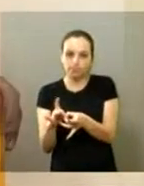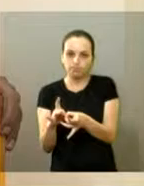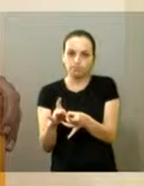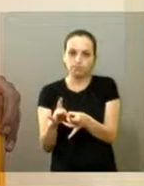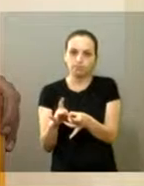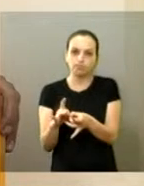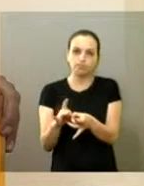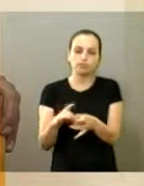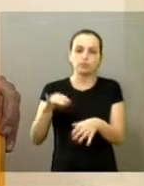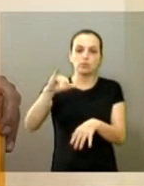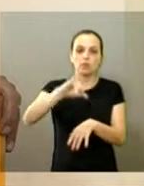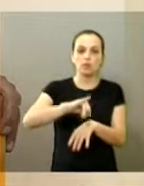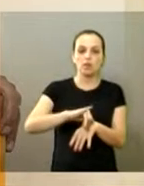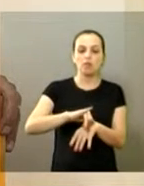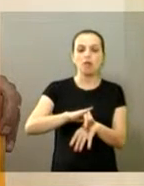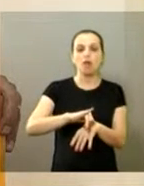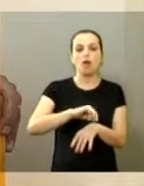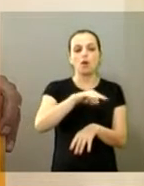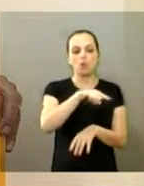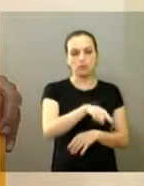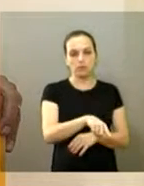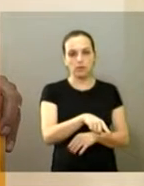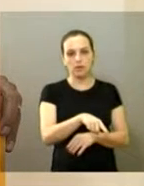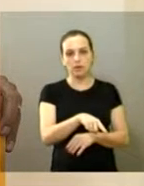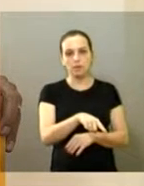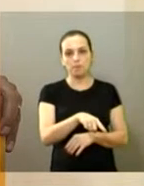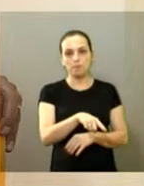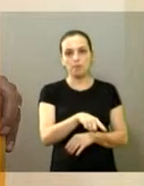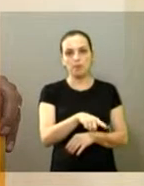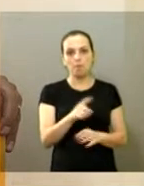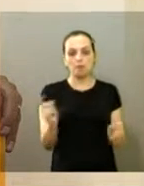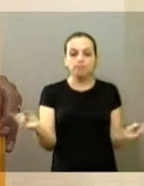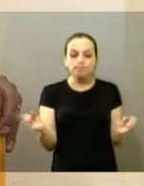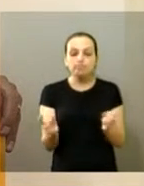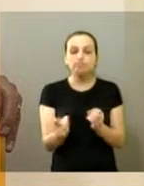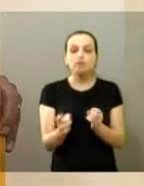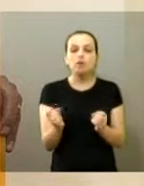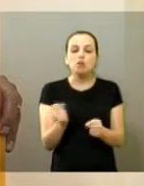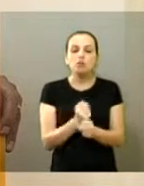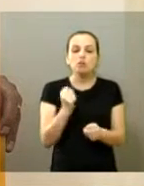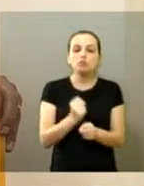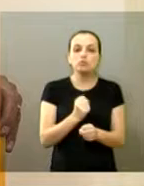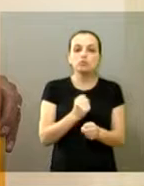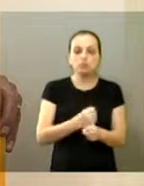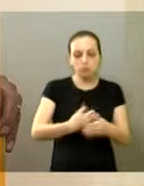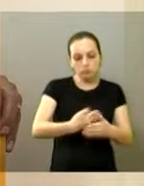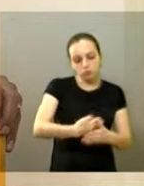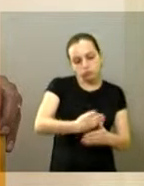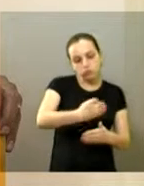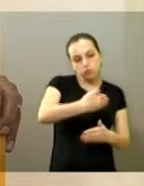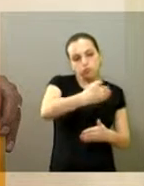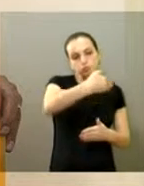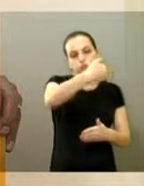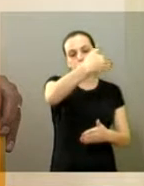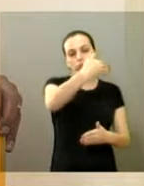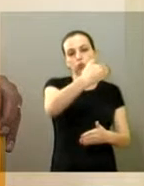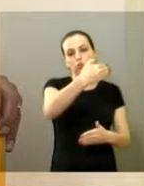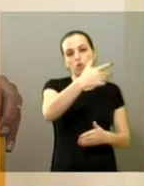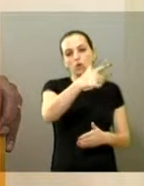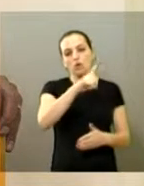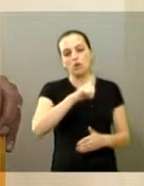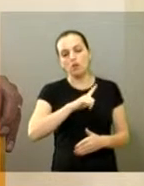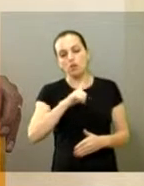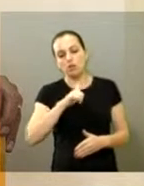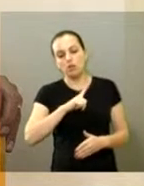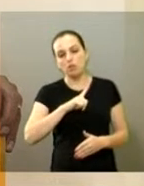com a Central de Penas Alternativas para acabar construindo um muro lá, viu, pastor? São